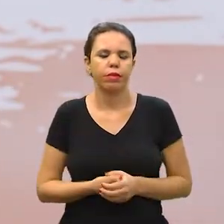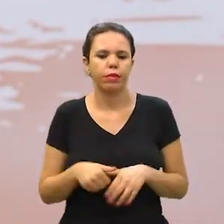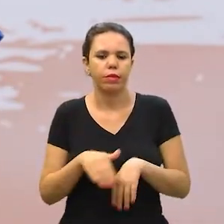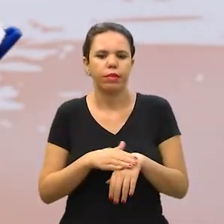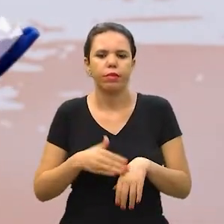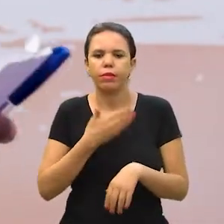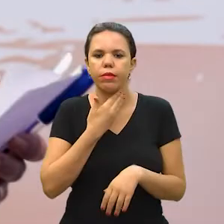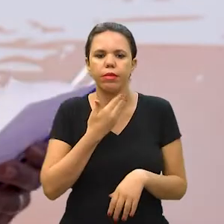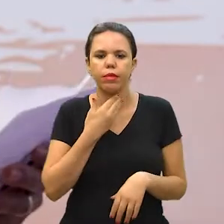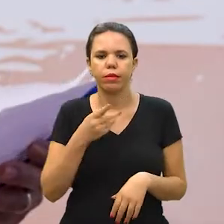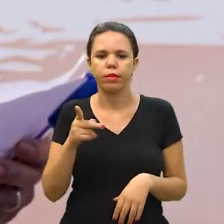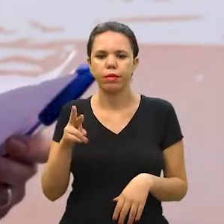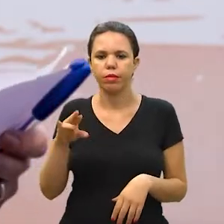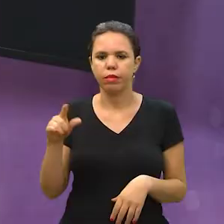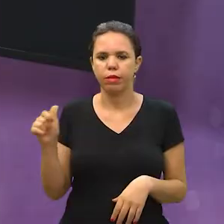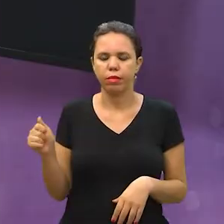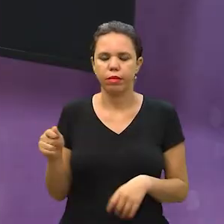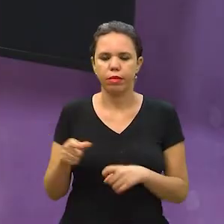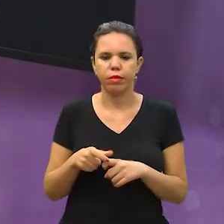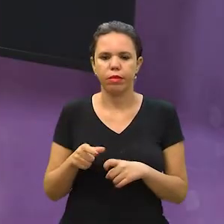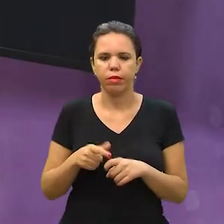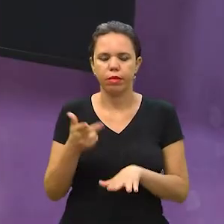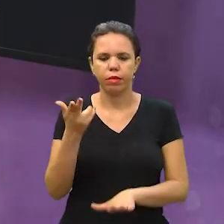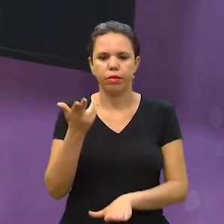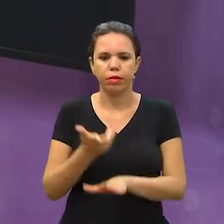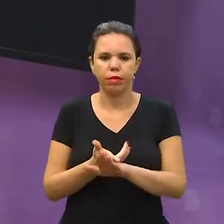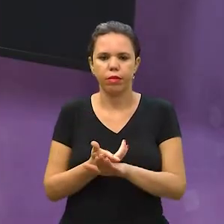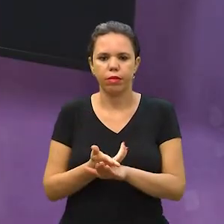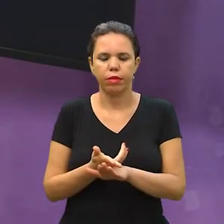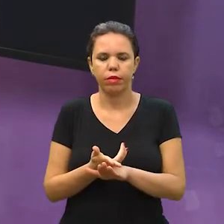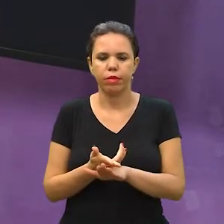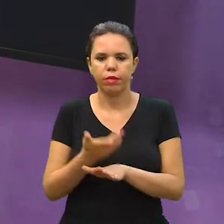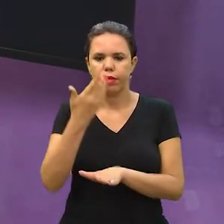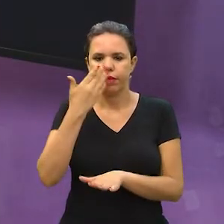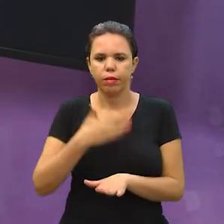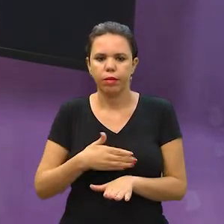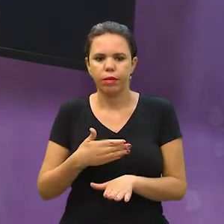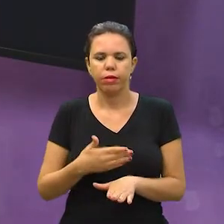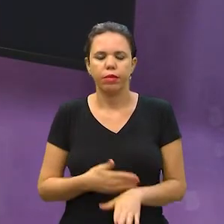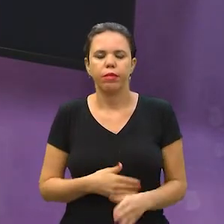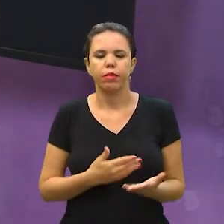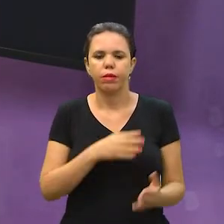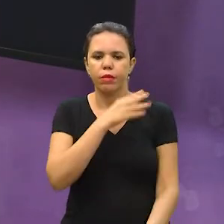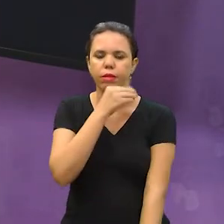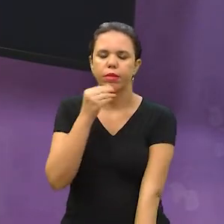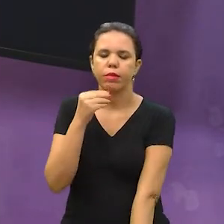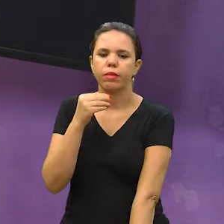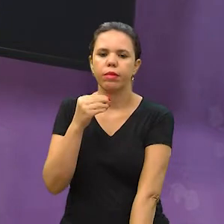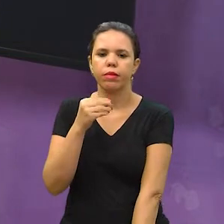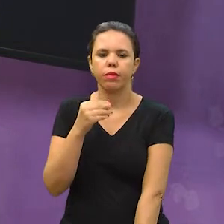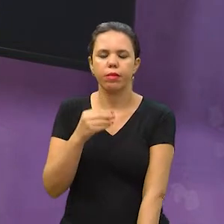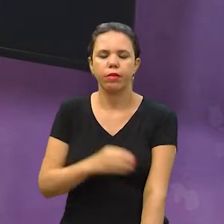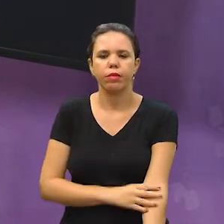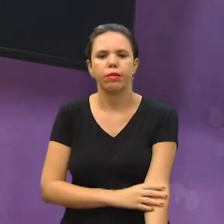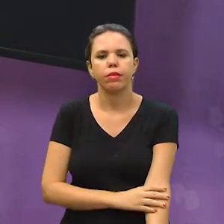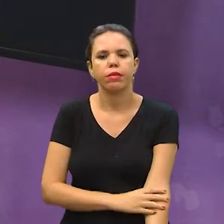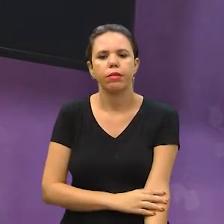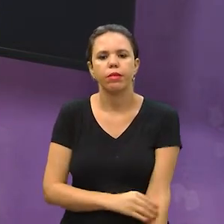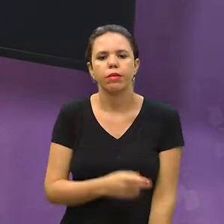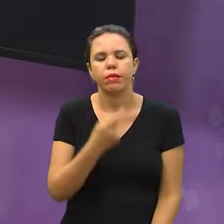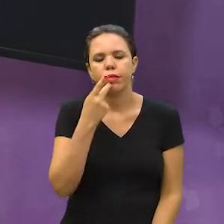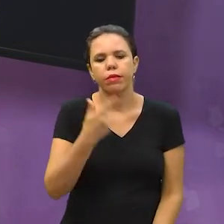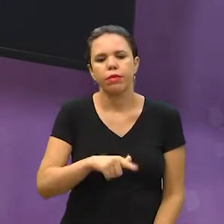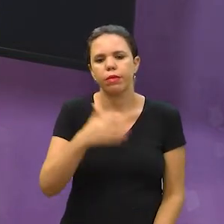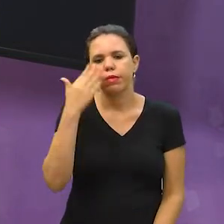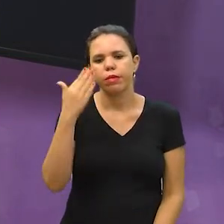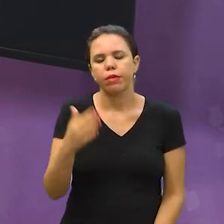estou conversando com a Priscila Dossi, ela que é médica psiquiatra e psiquiatra da infância e adolescência. Priscila, eu queria ressaltar